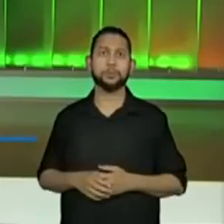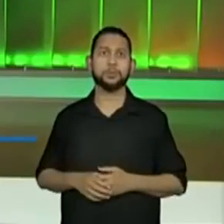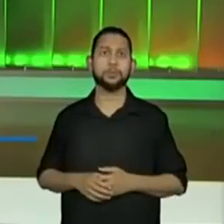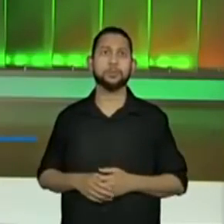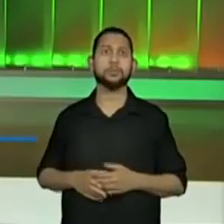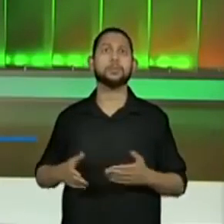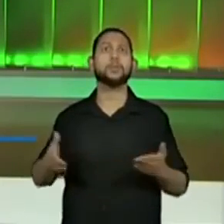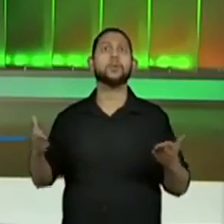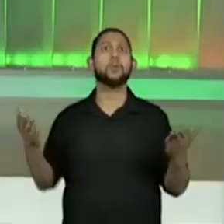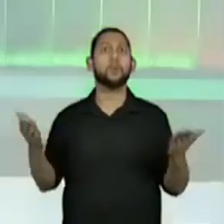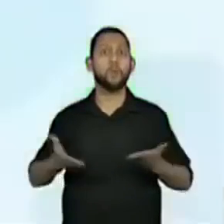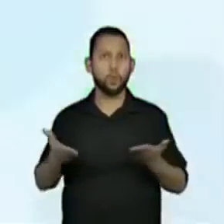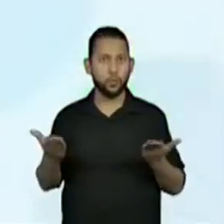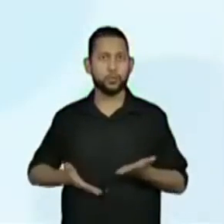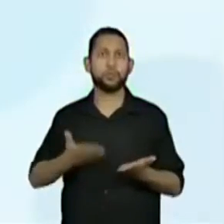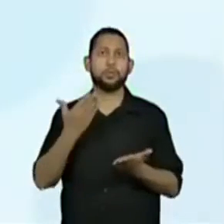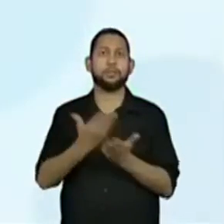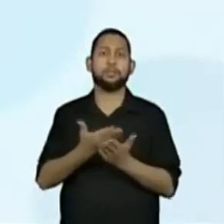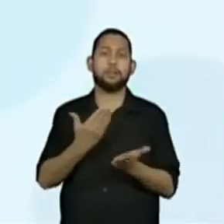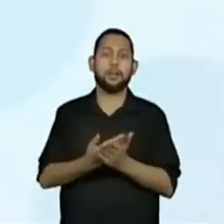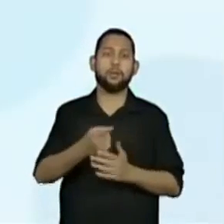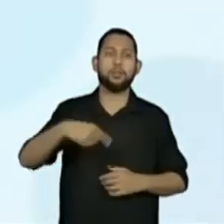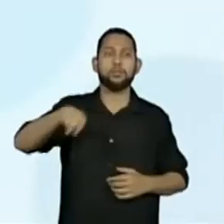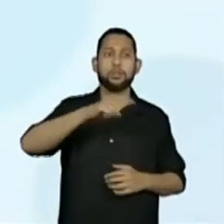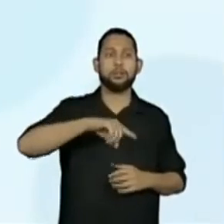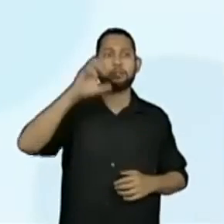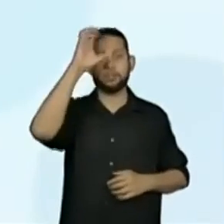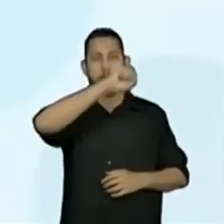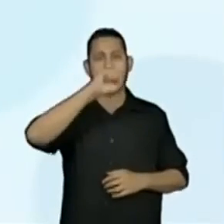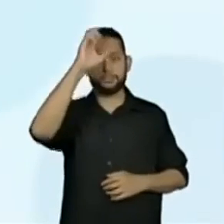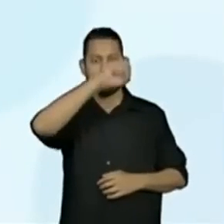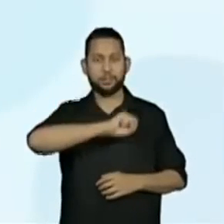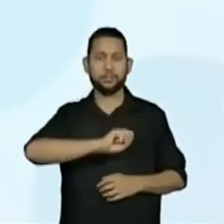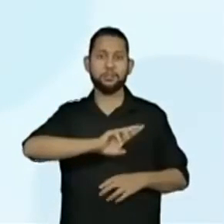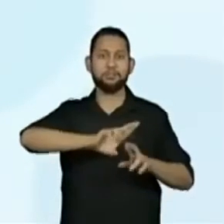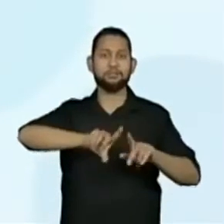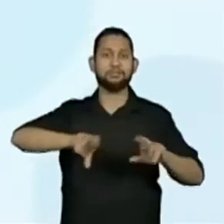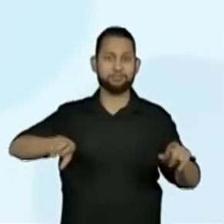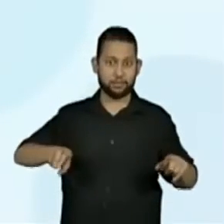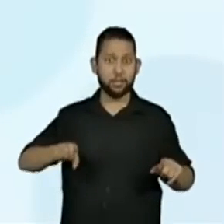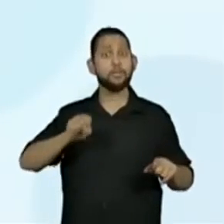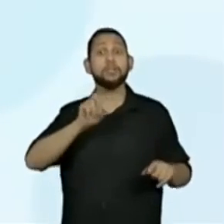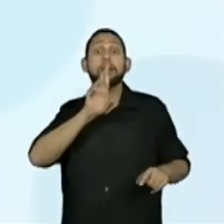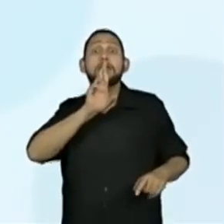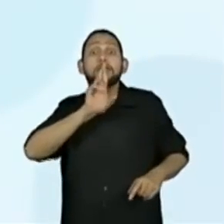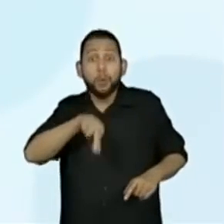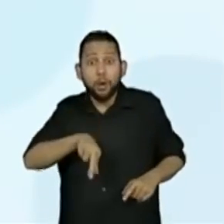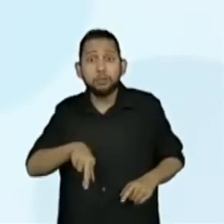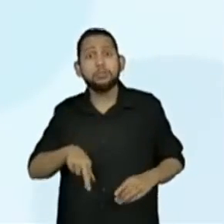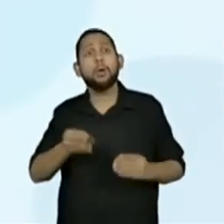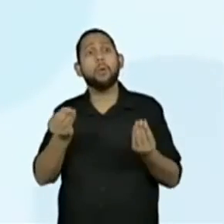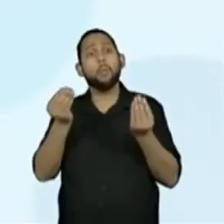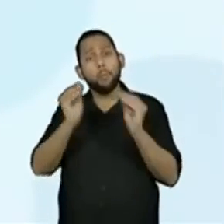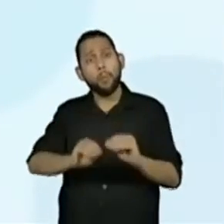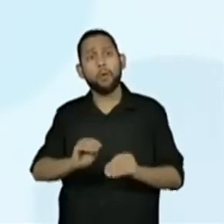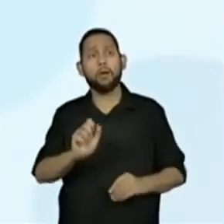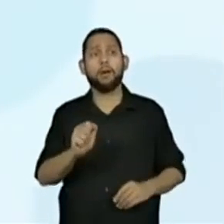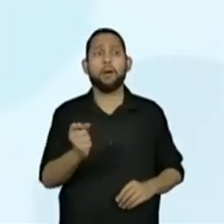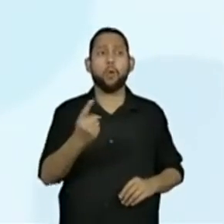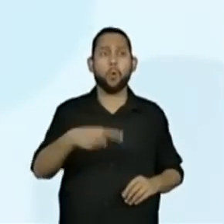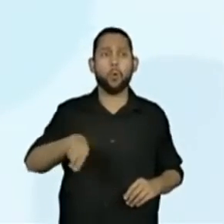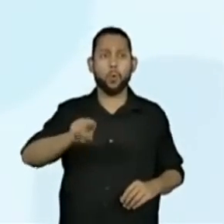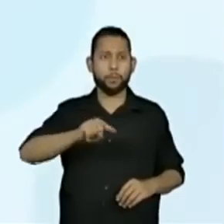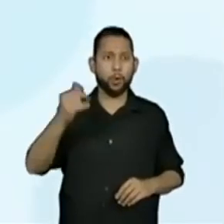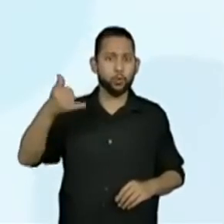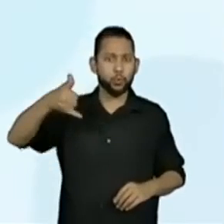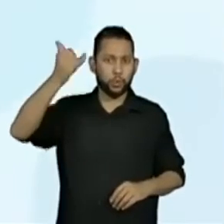e compartilha aí nas redes sociais as estratégias de resolução de si e dos outros problemas que